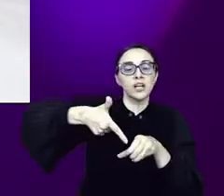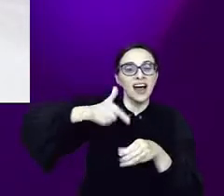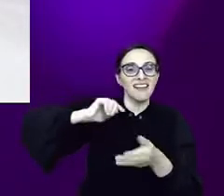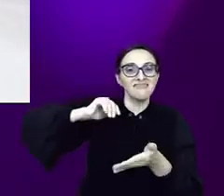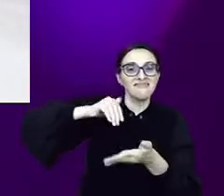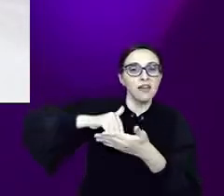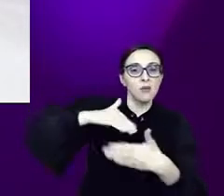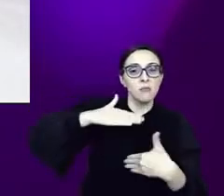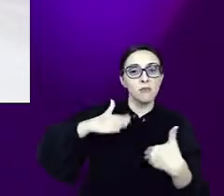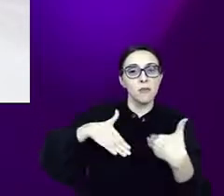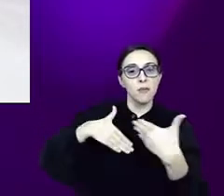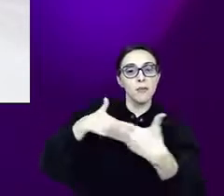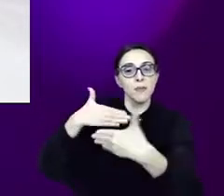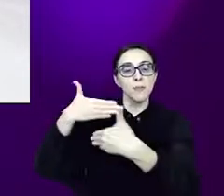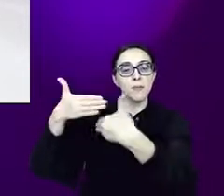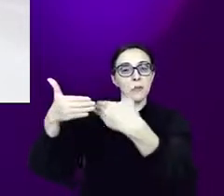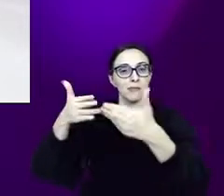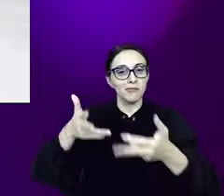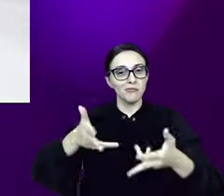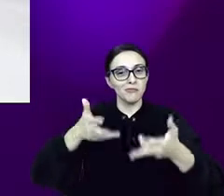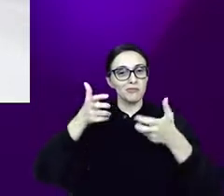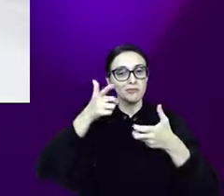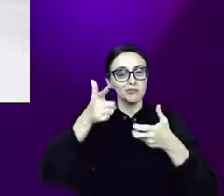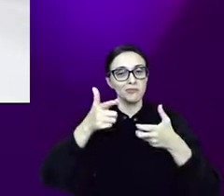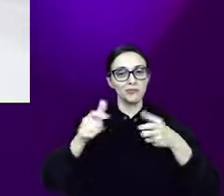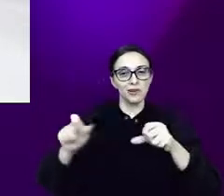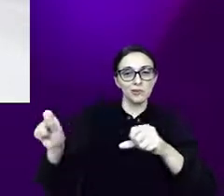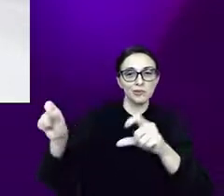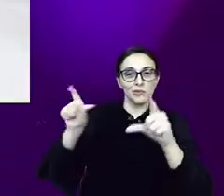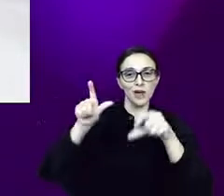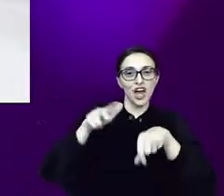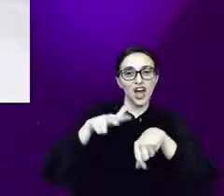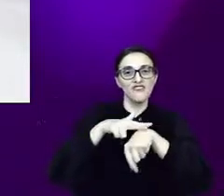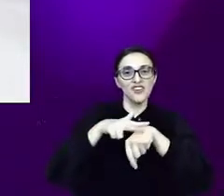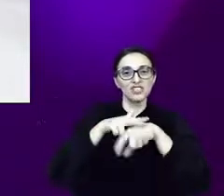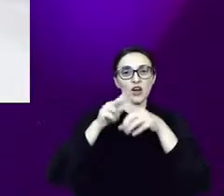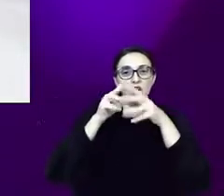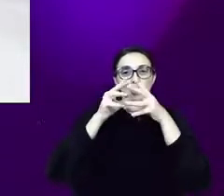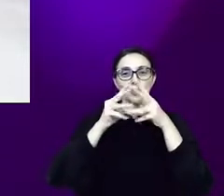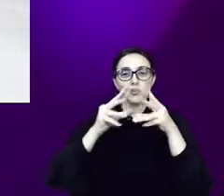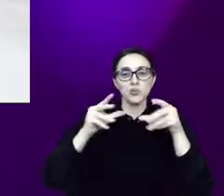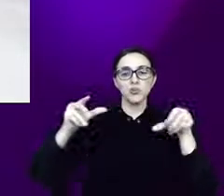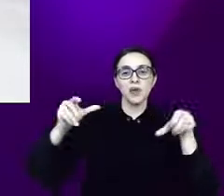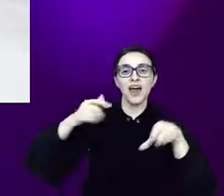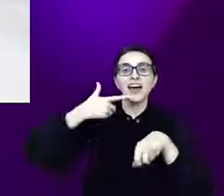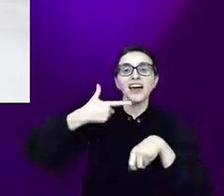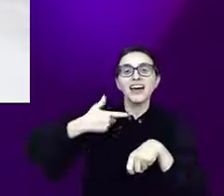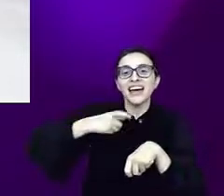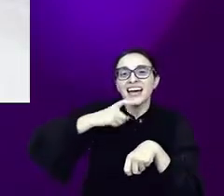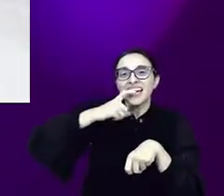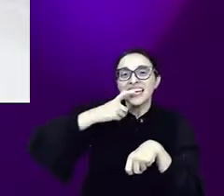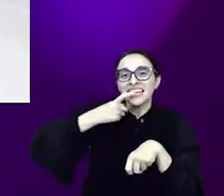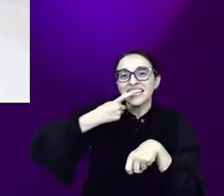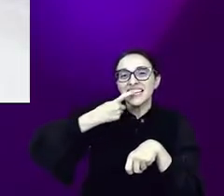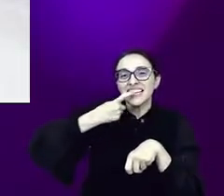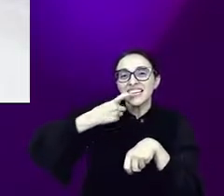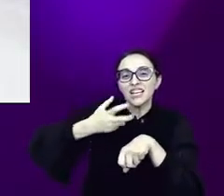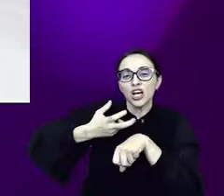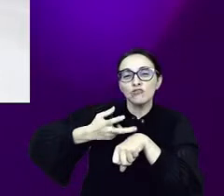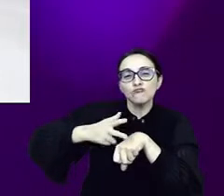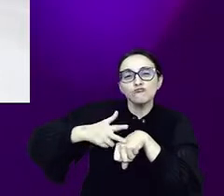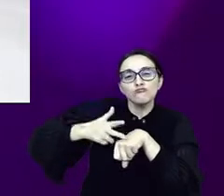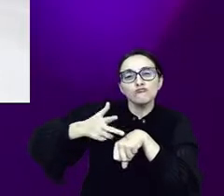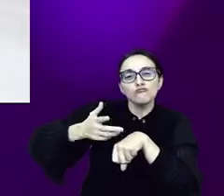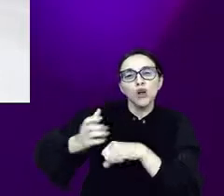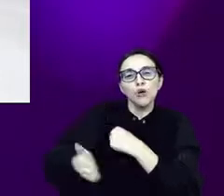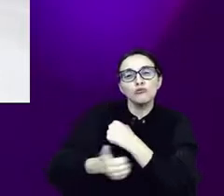evoluindo com isso, vocês verificam lá na tela que a parte verde vai sumindo, ou seja, aquele osso já saiu dali, ele já foi fresado, e a gente vai